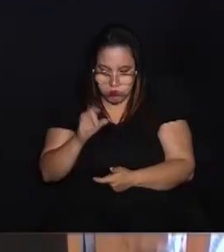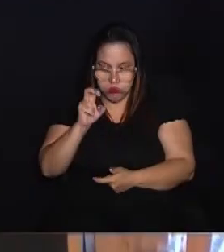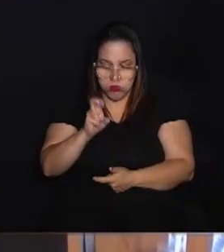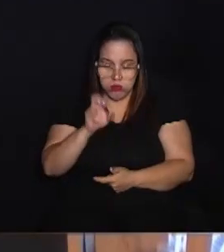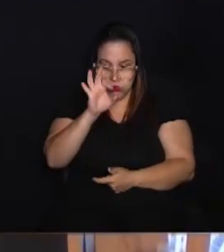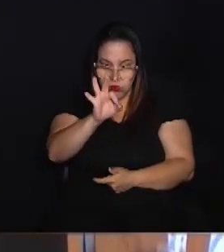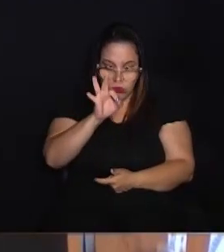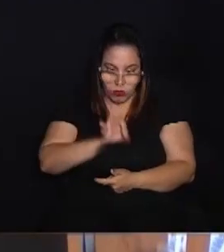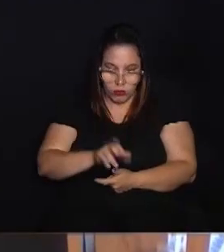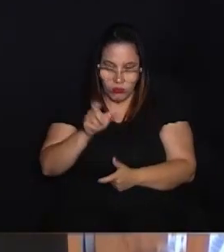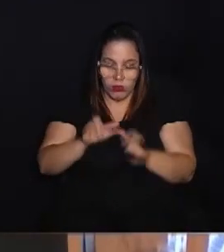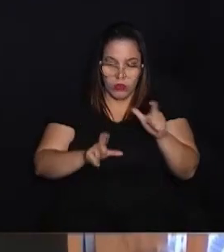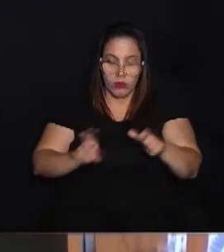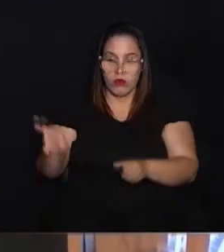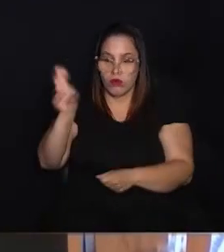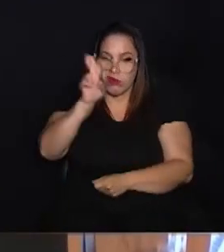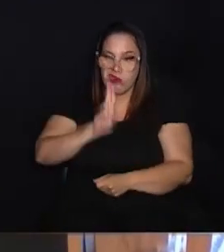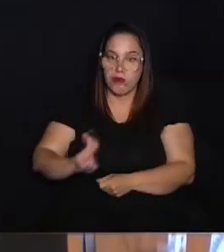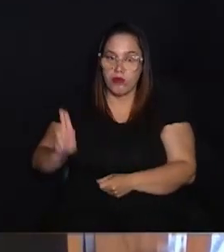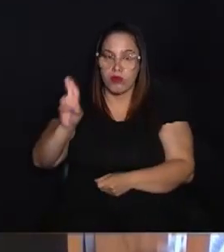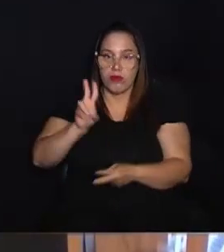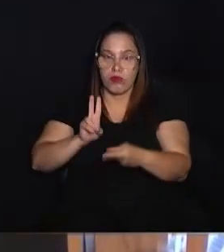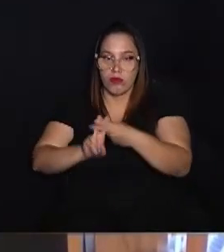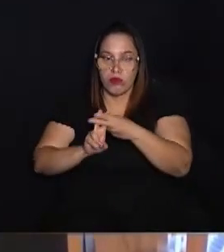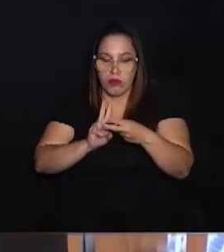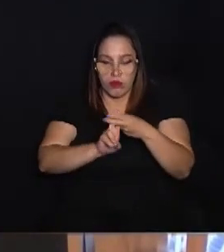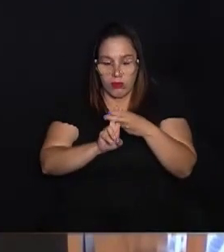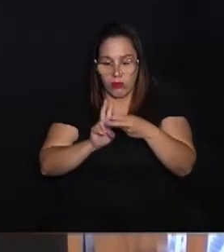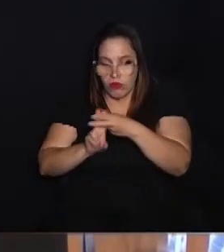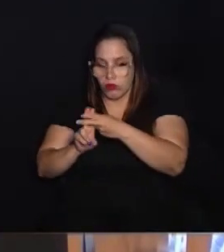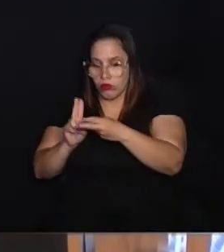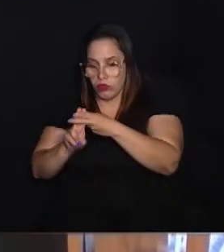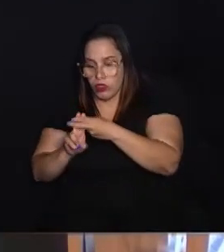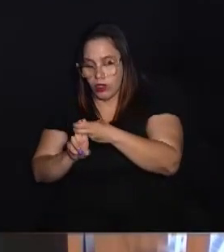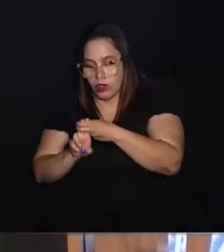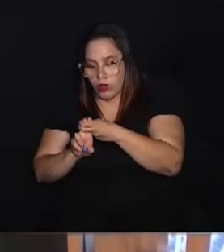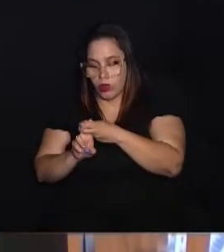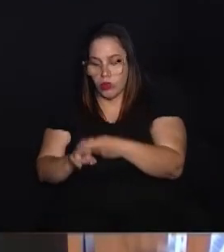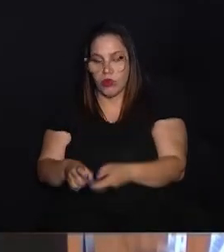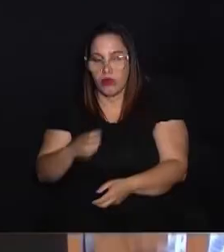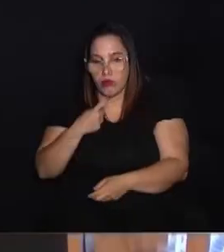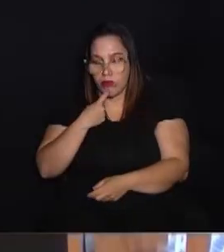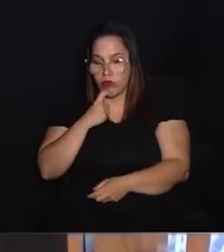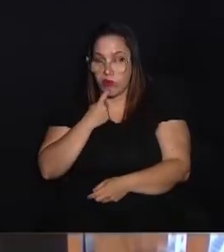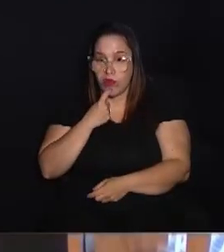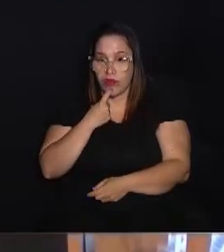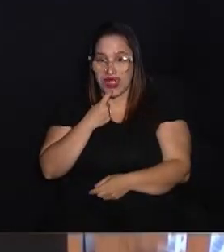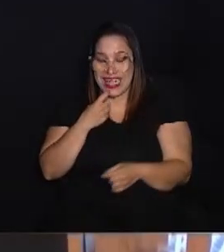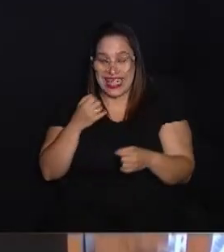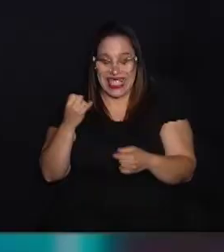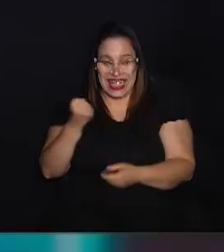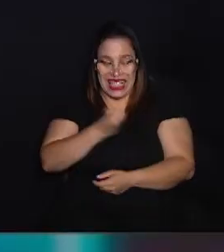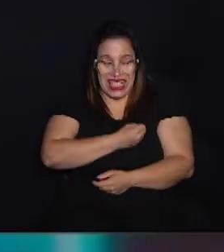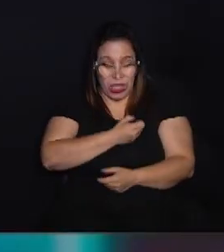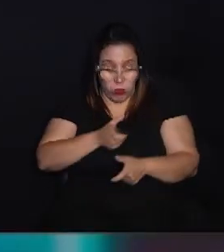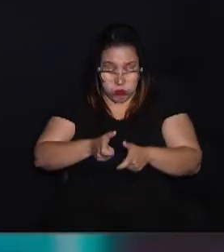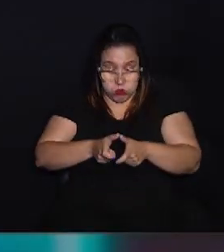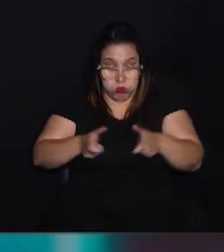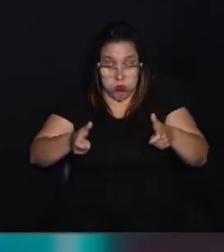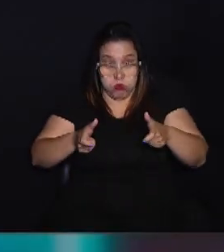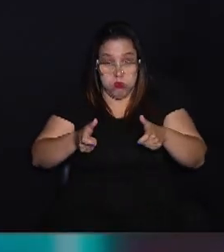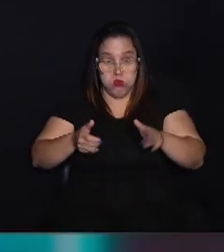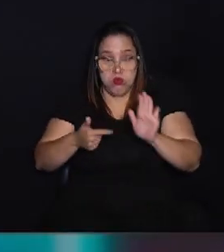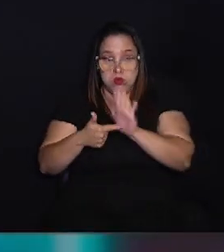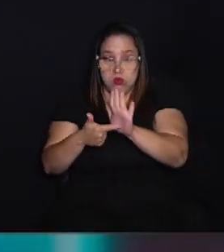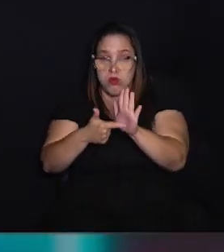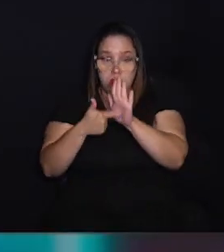25% de pessoas usuárias no sistema SUS Campinas, que é um número extremamente alto. A